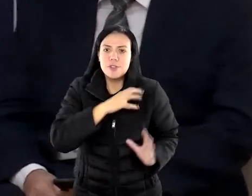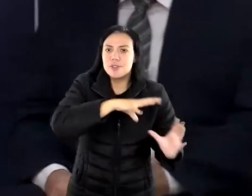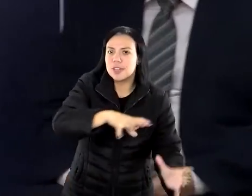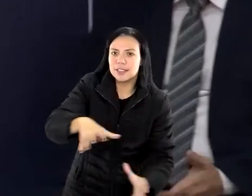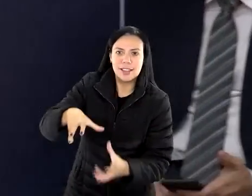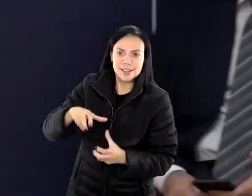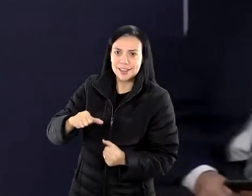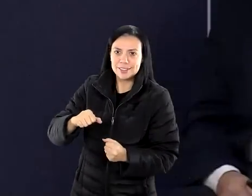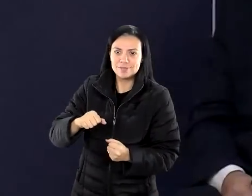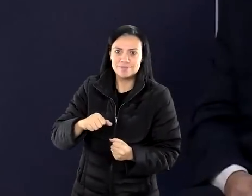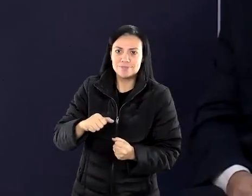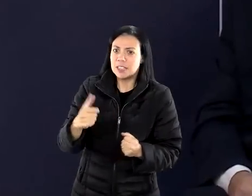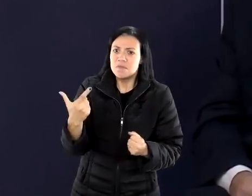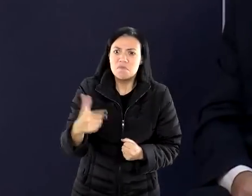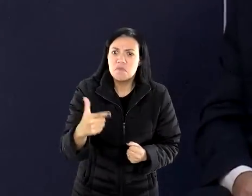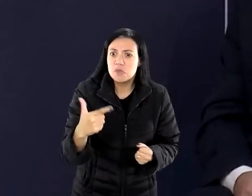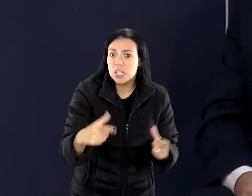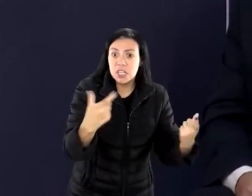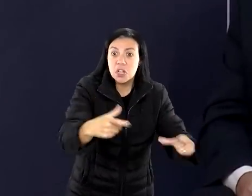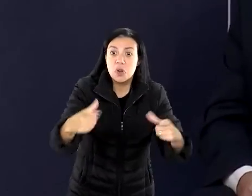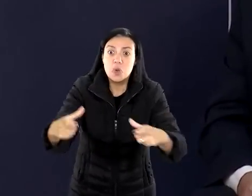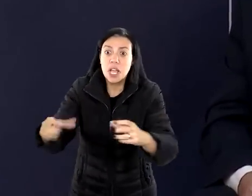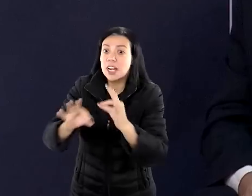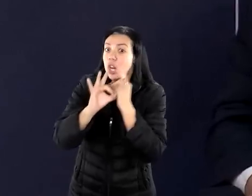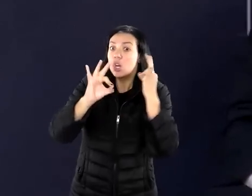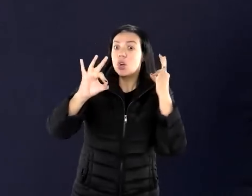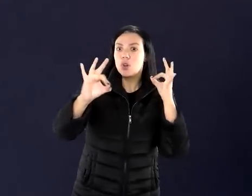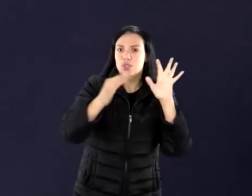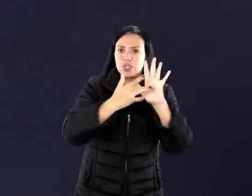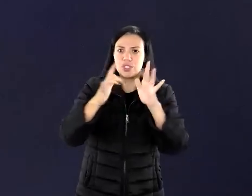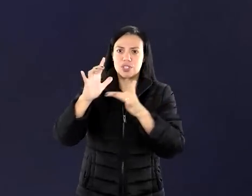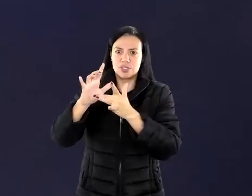Então, discípulo não abandona Jesus.